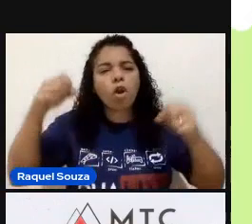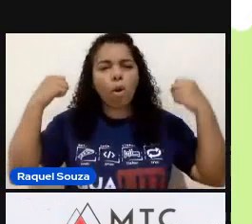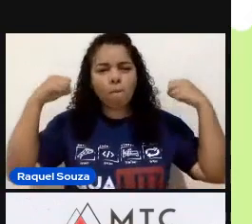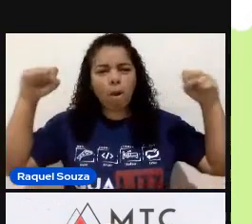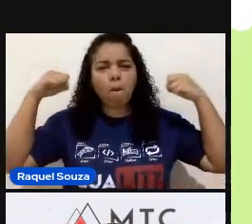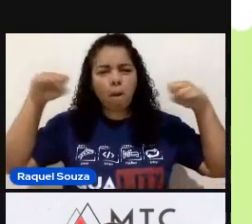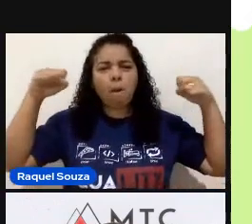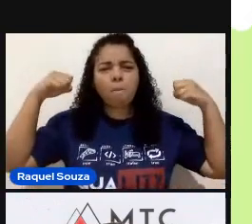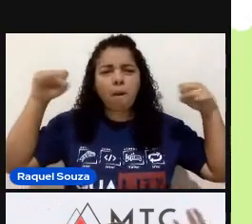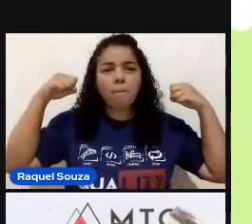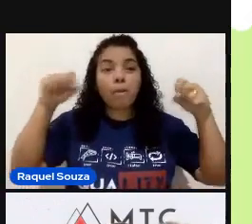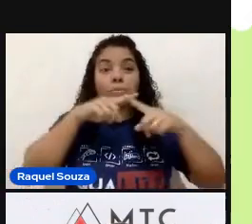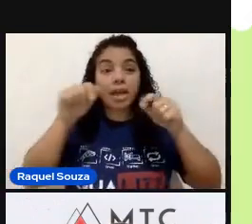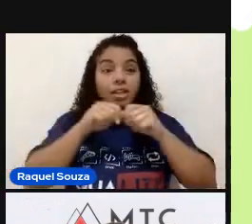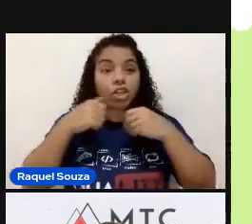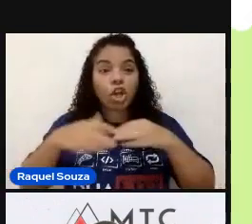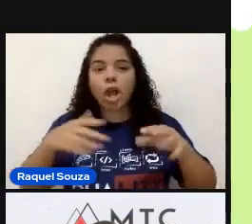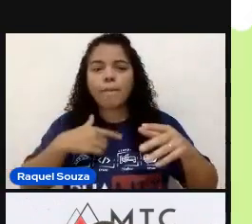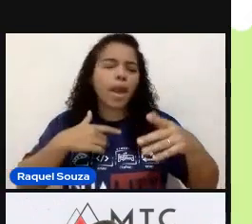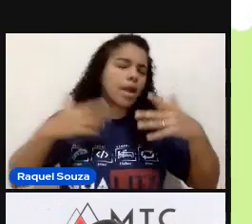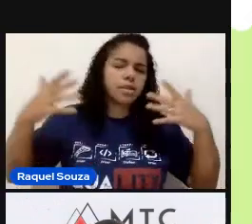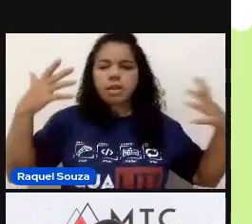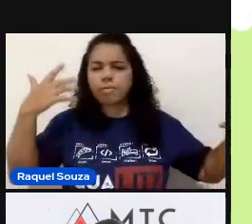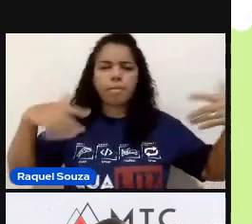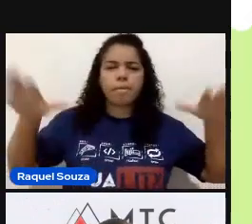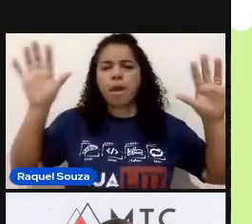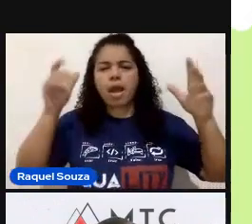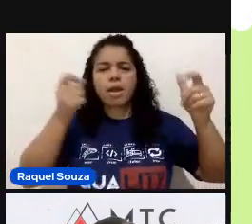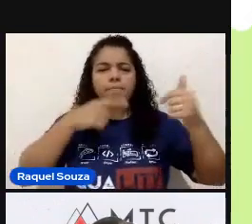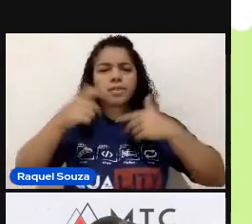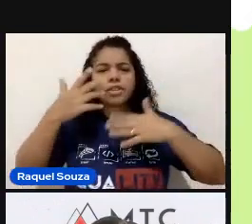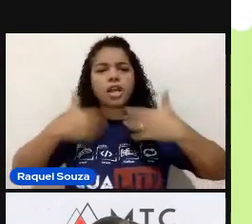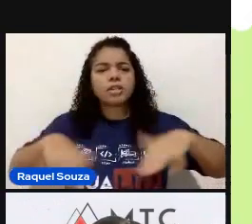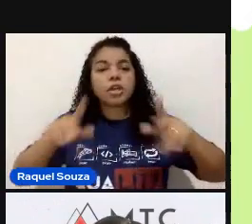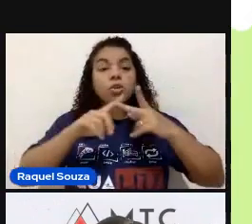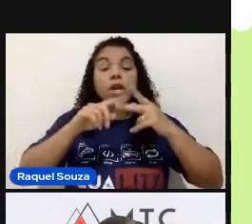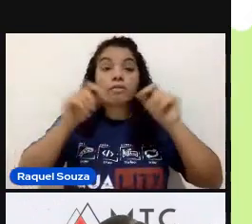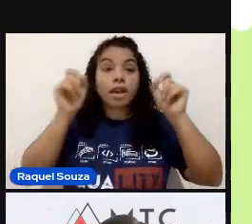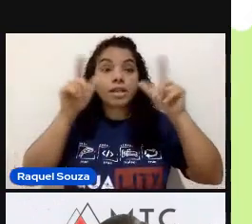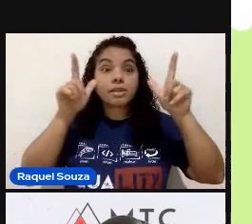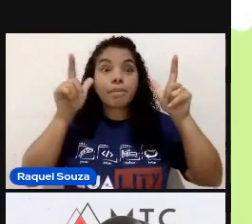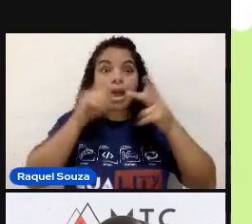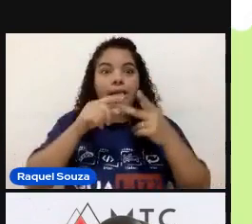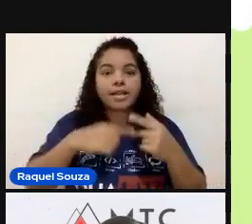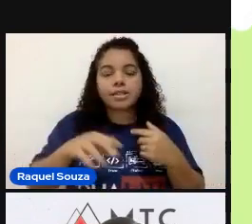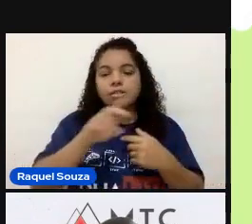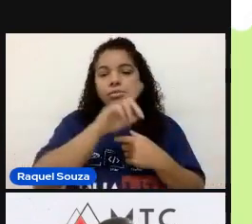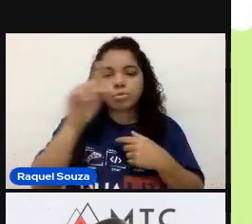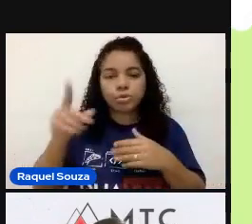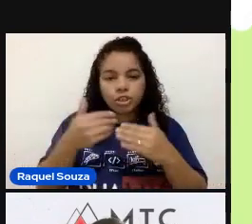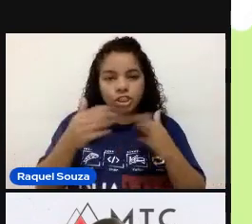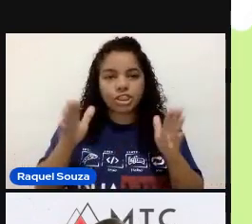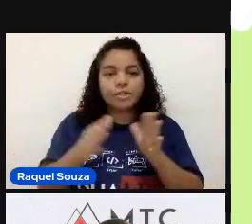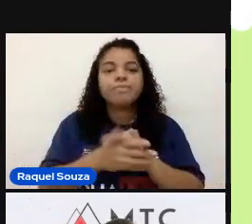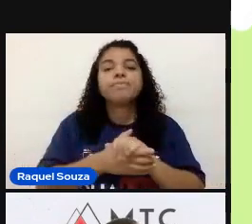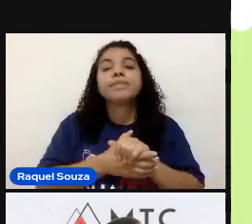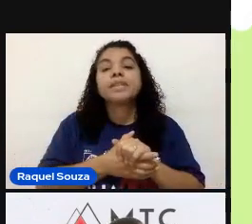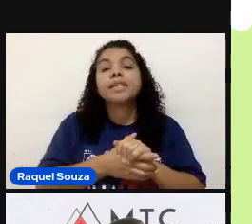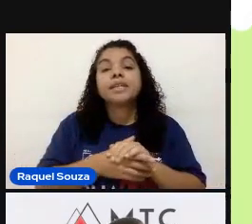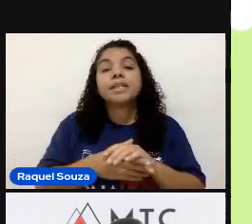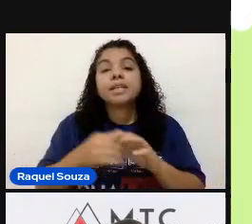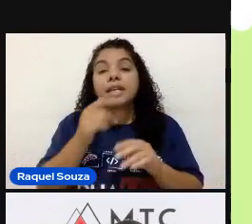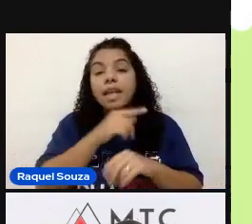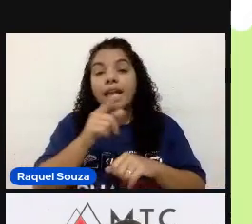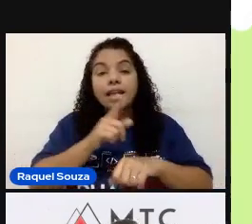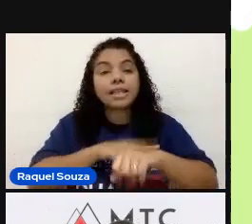começar ali jogando a medicação de que eu dormi fora e ficar esperta para o resto do dia. Coloco um pouco de